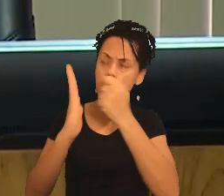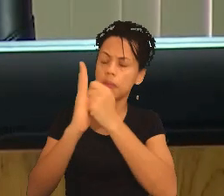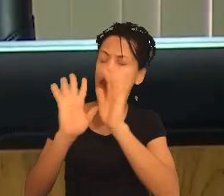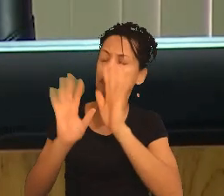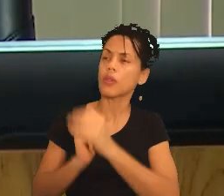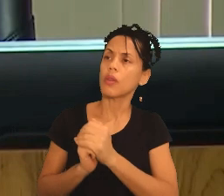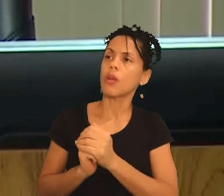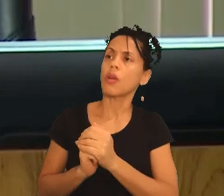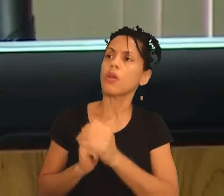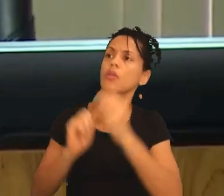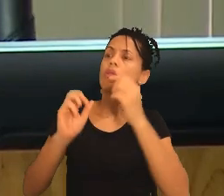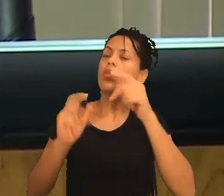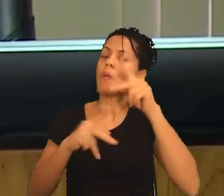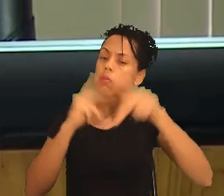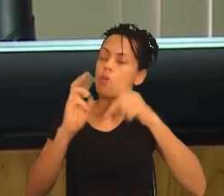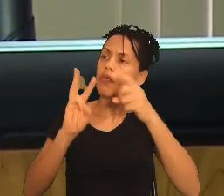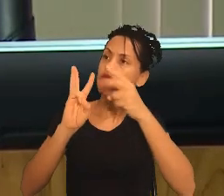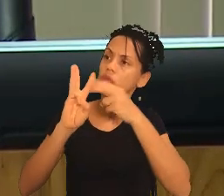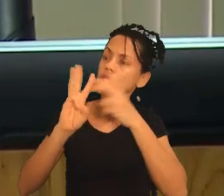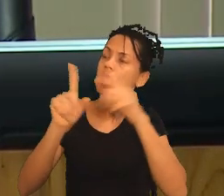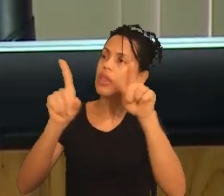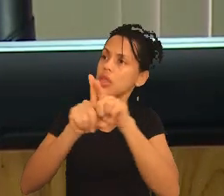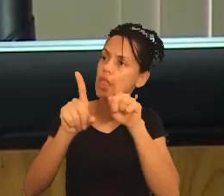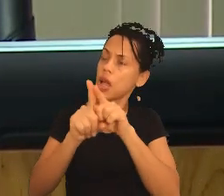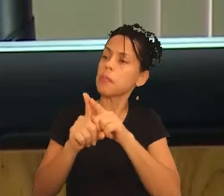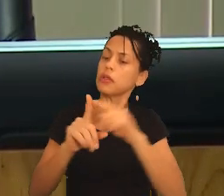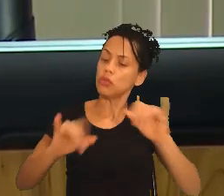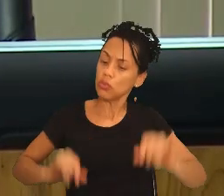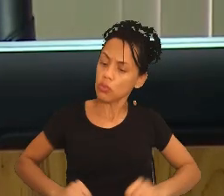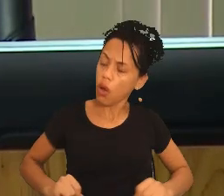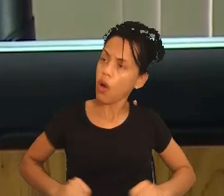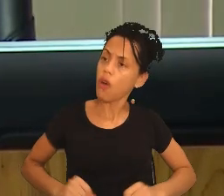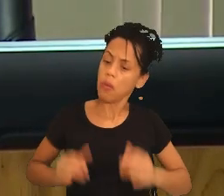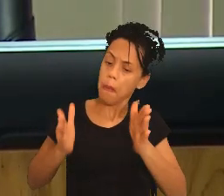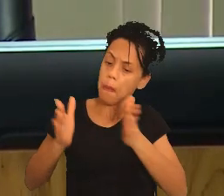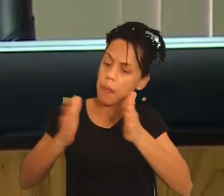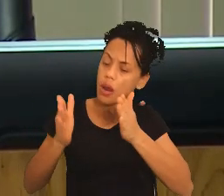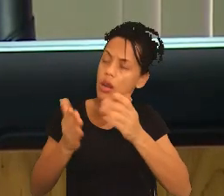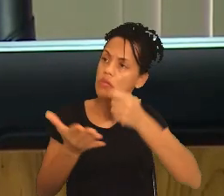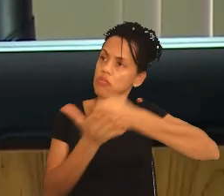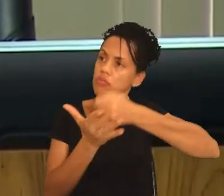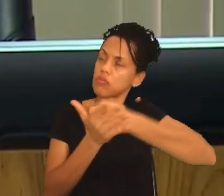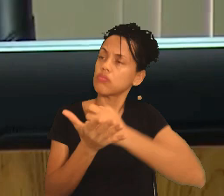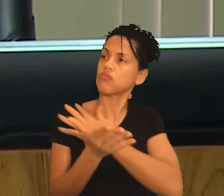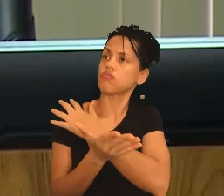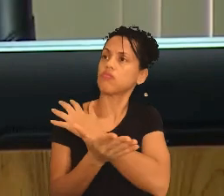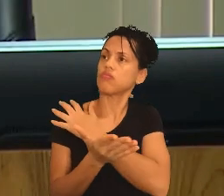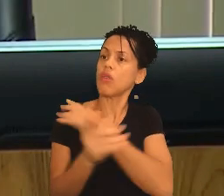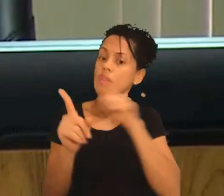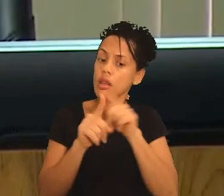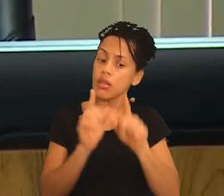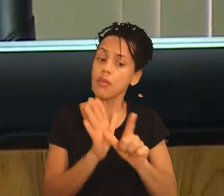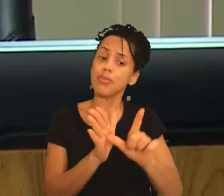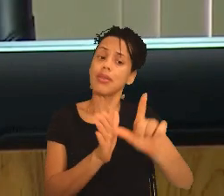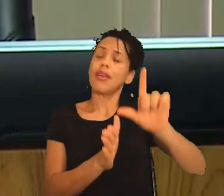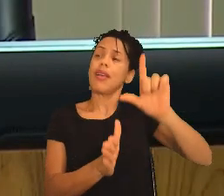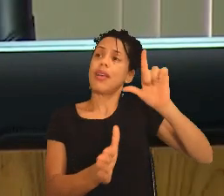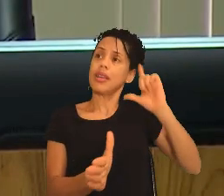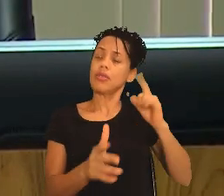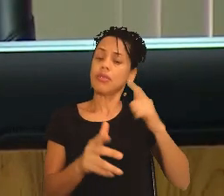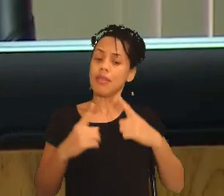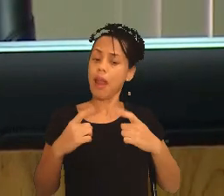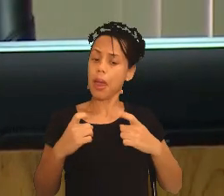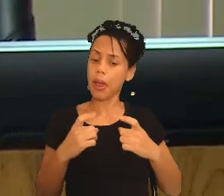já não vive fisicamente entre a gente teve a ideia de correr atrás, de dizer, não, peraí,